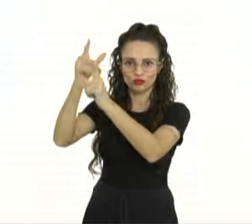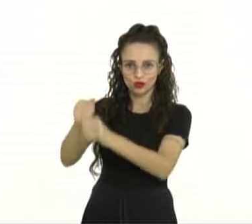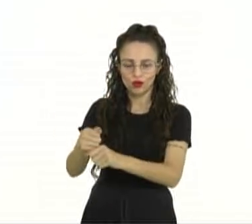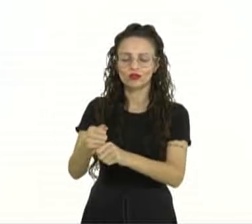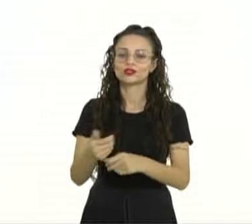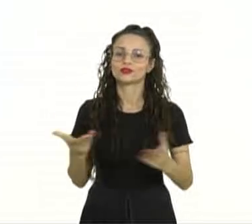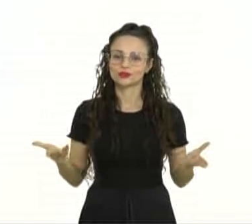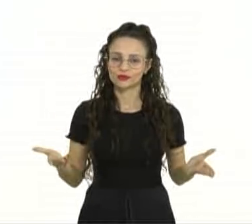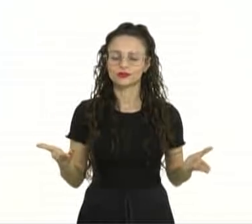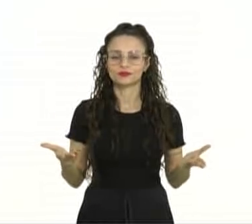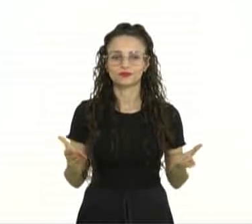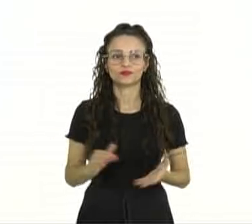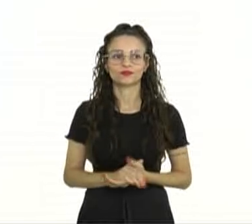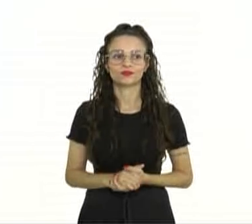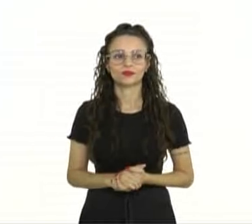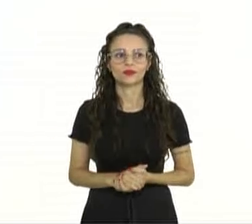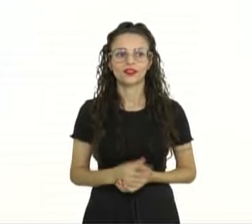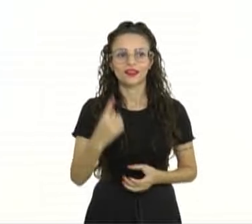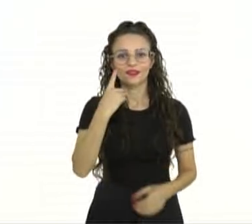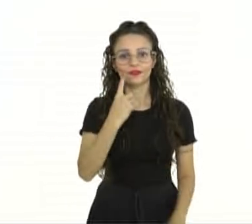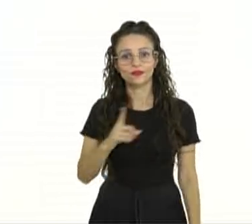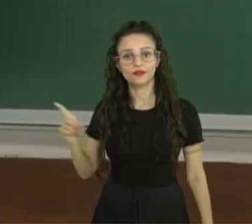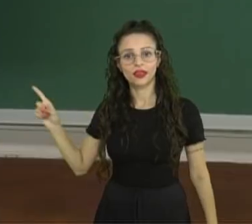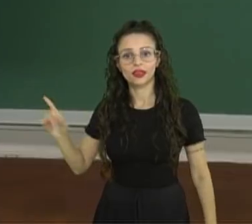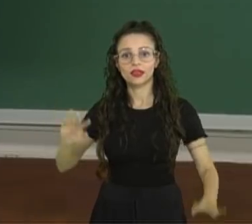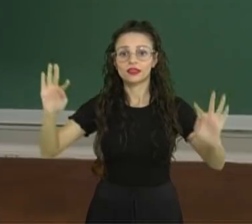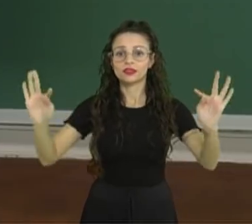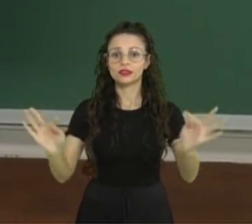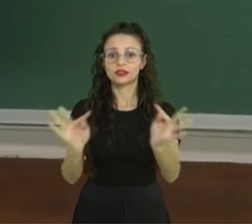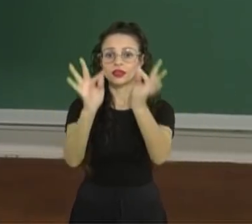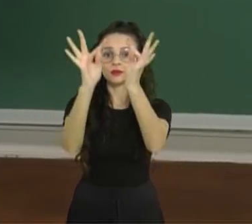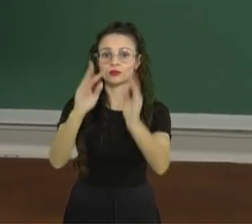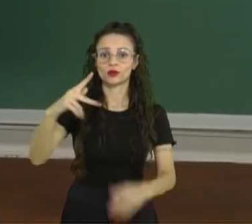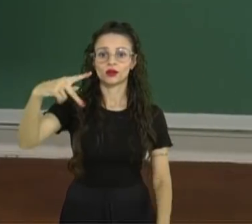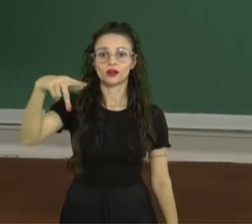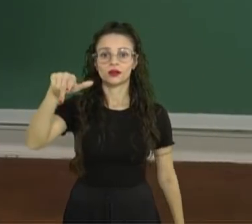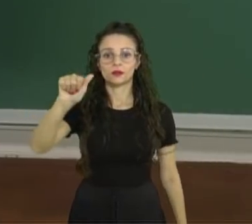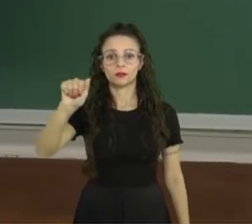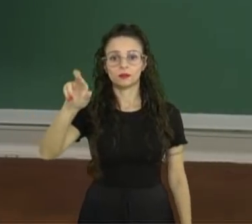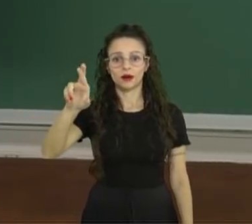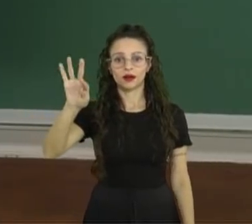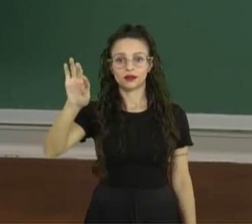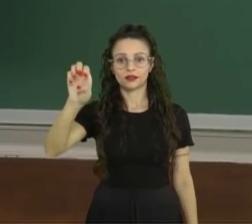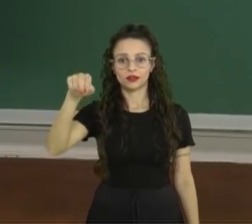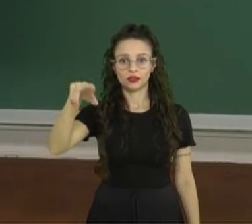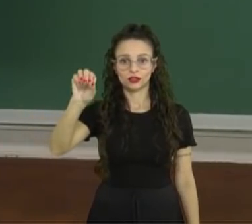atual dentro das sociedades. Aqui vocês veem o templo do Partenon